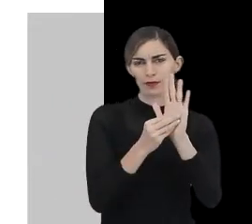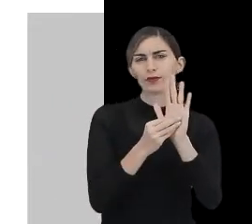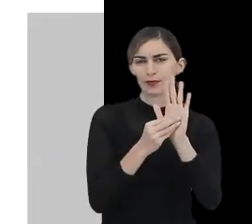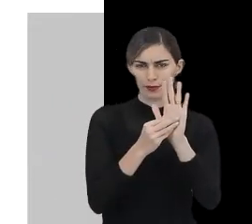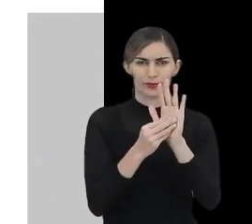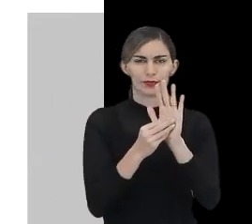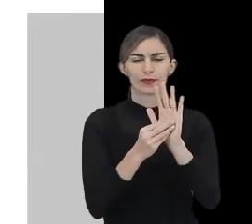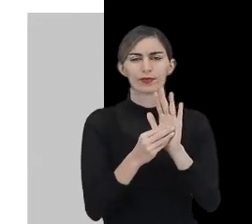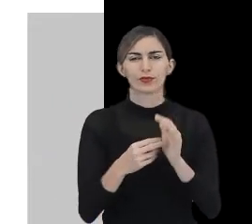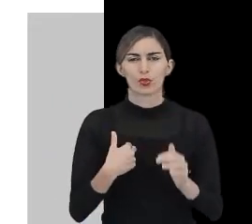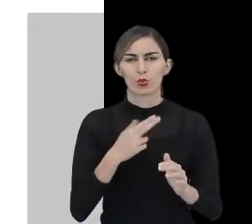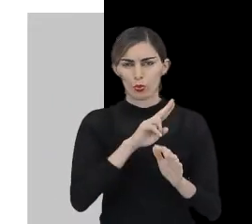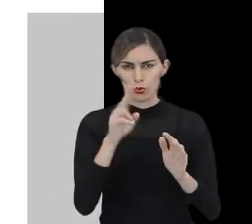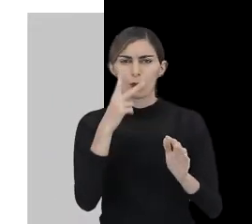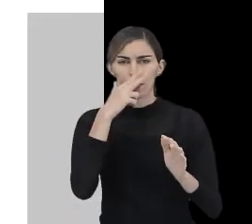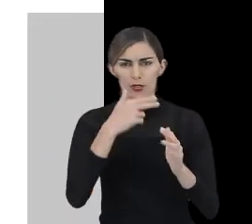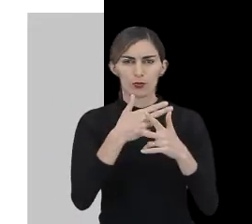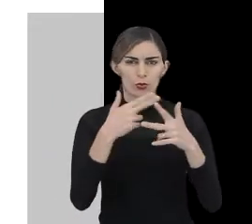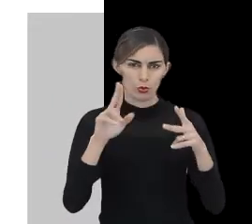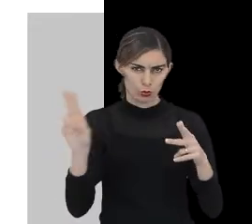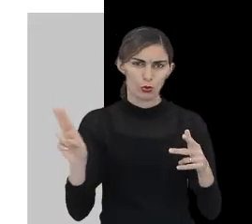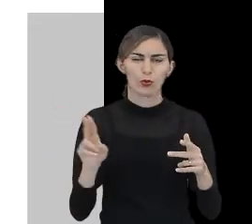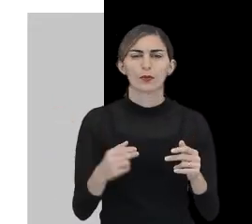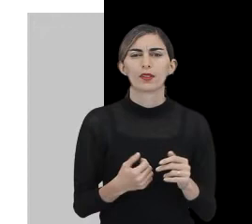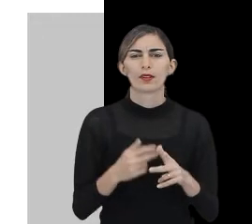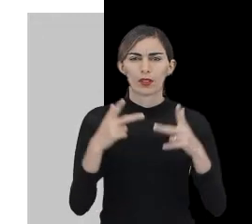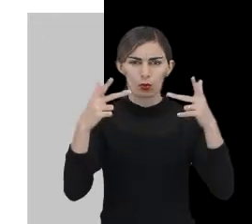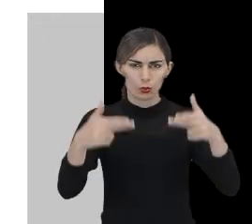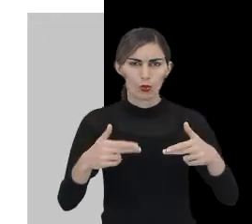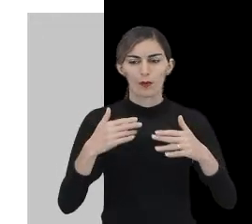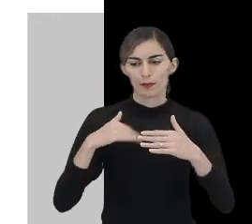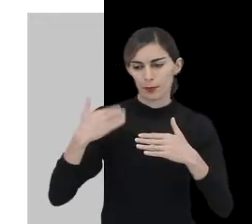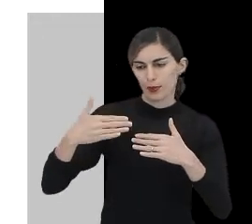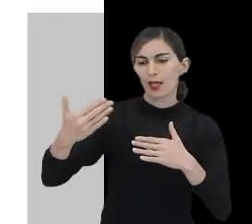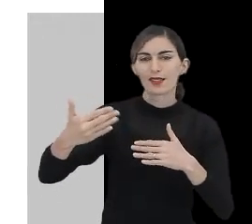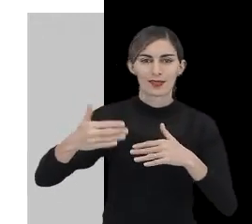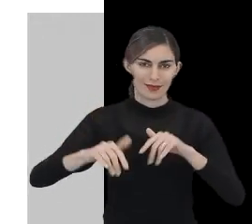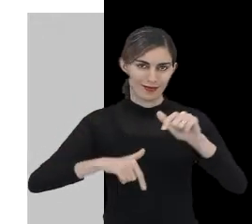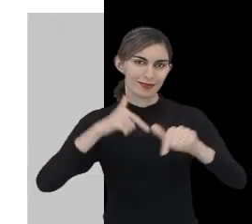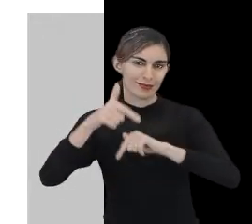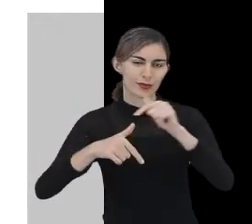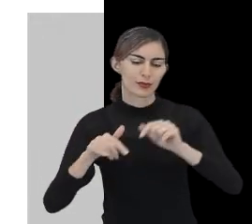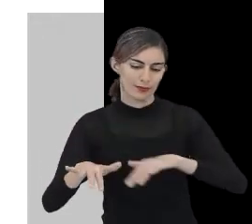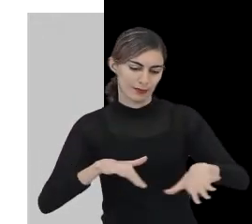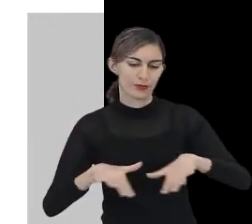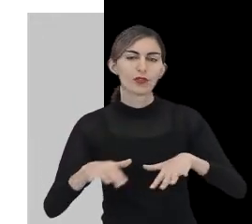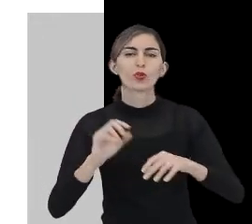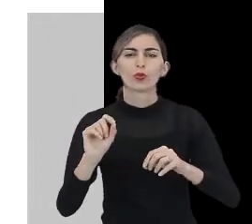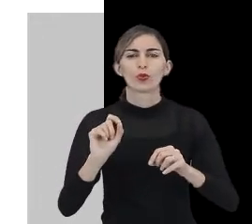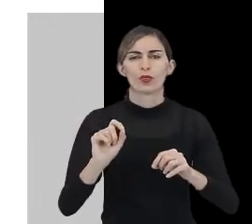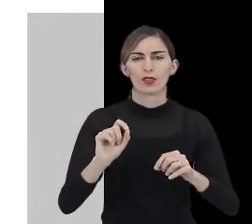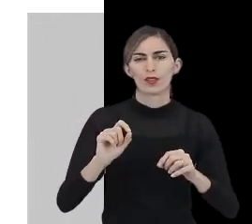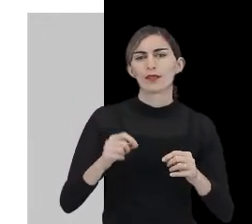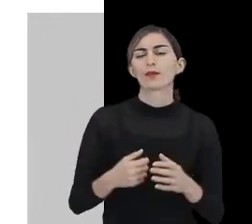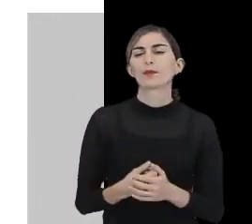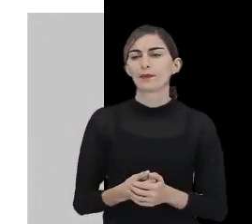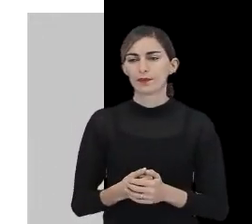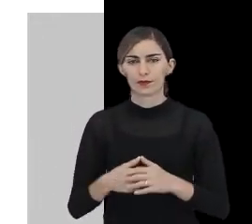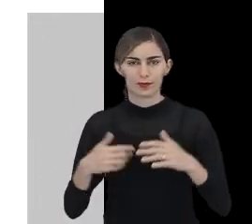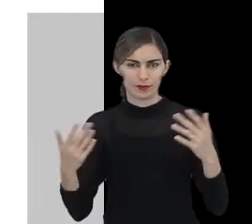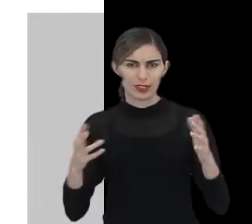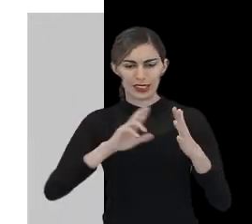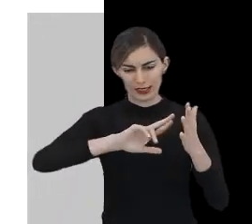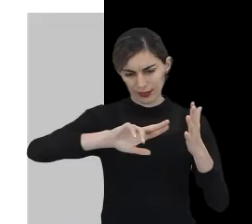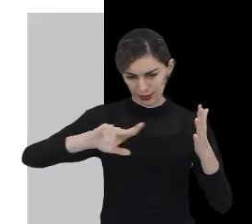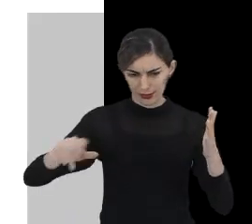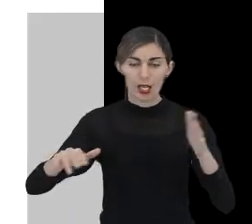aqui eu coloquei o mesmo nome, igual a new intent e passa a ação. Então, qual é a ação? É de image capture.